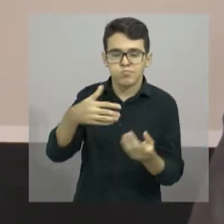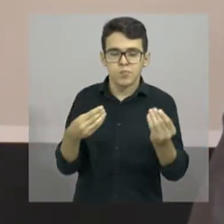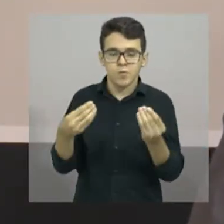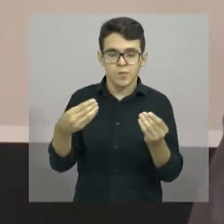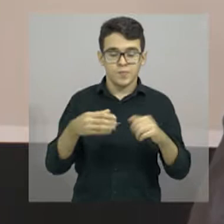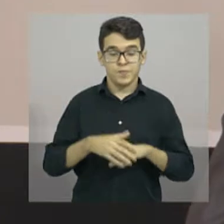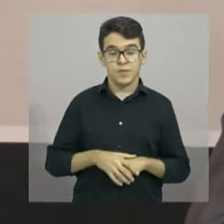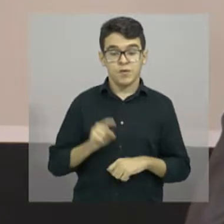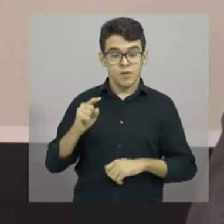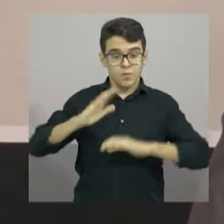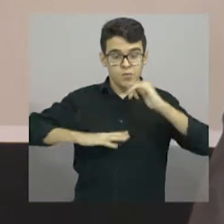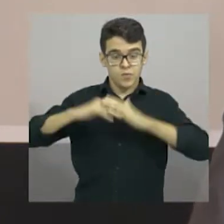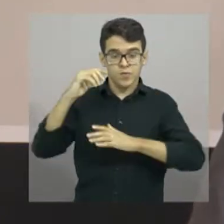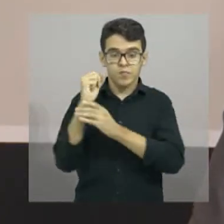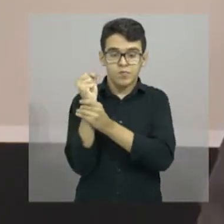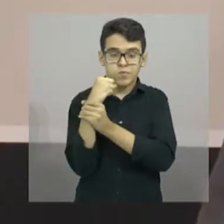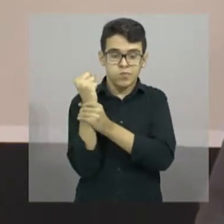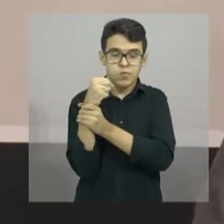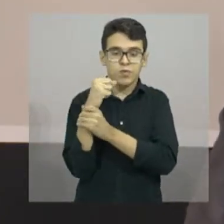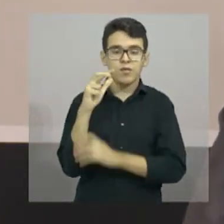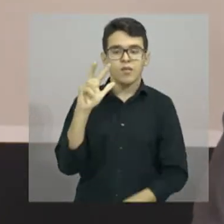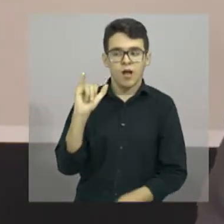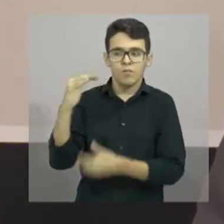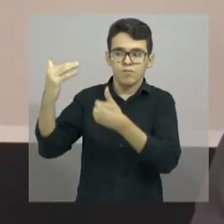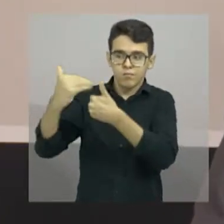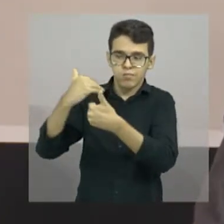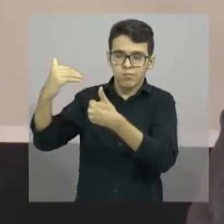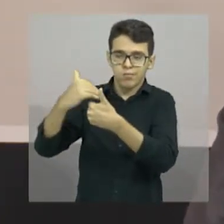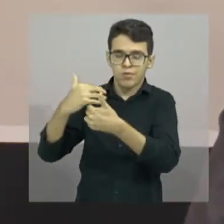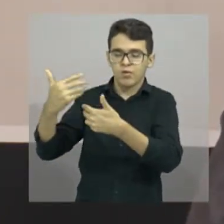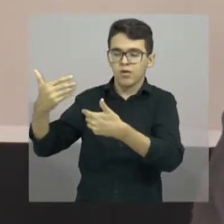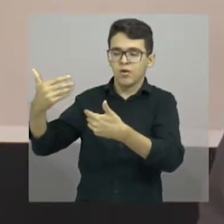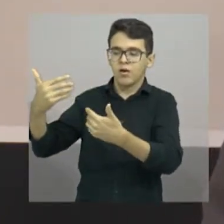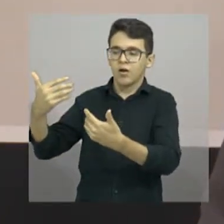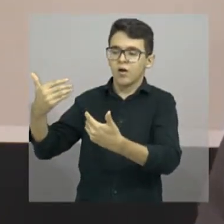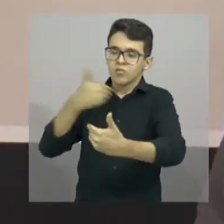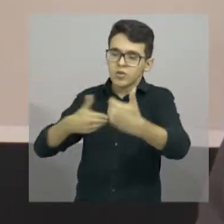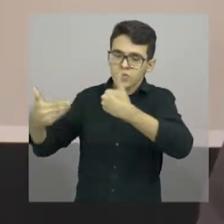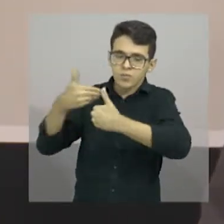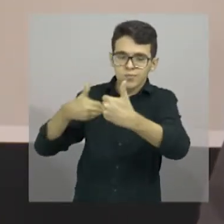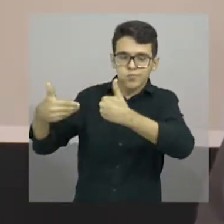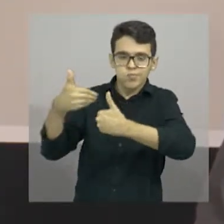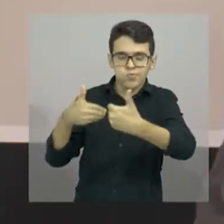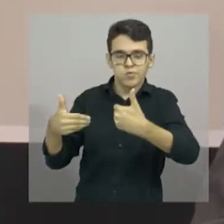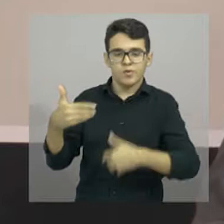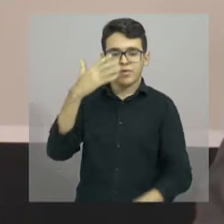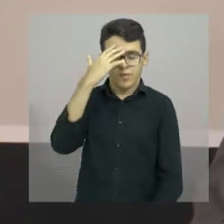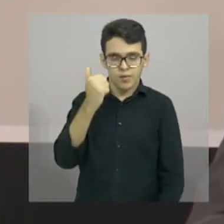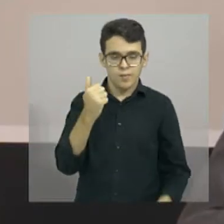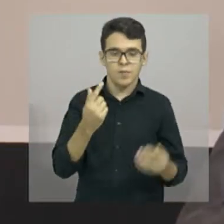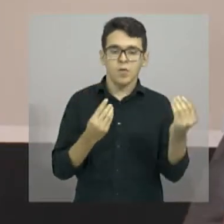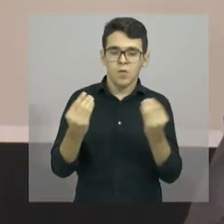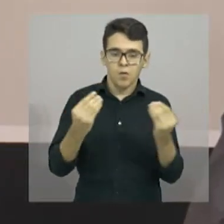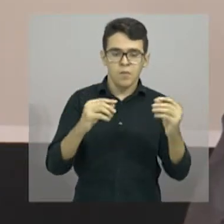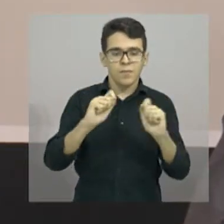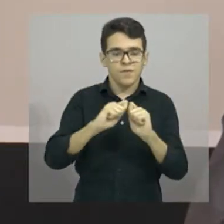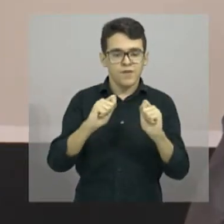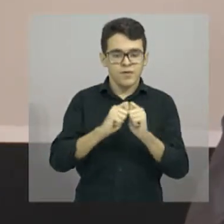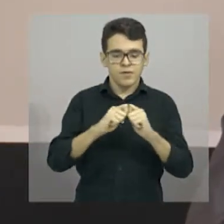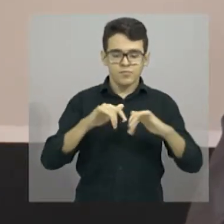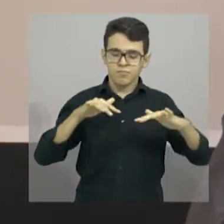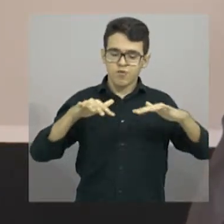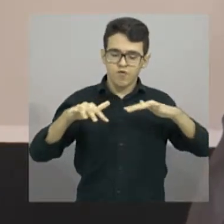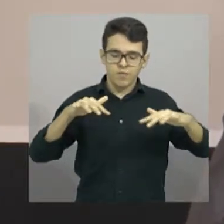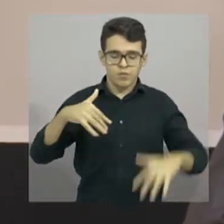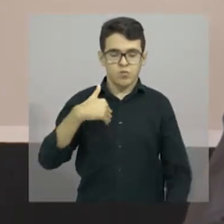através de exercícios corretos, através de práticas corretas, de orientação correta, ele vai ajudar na mobilidade.